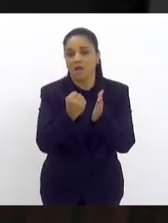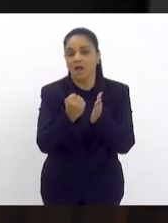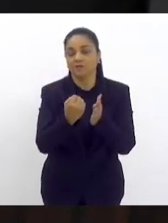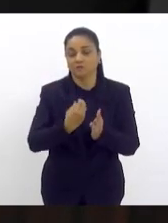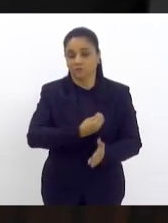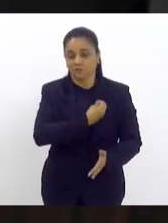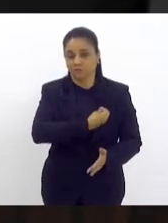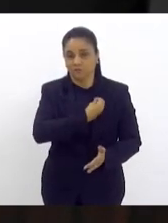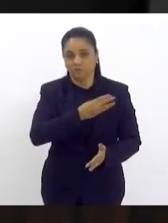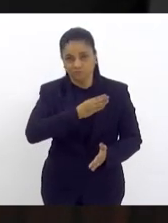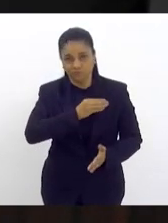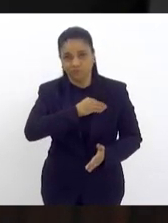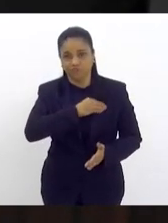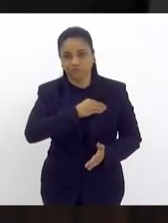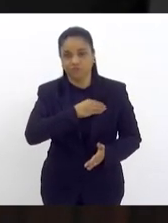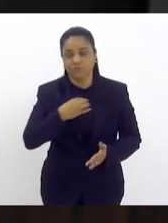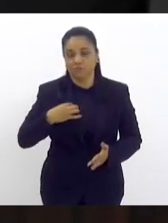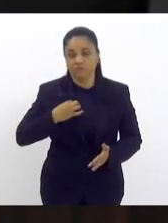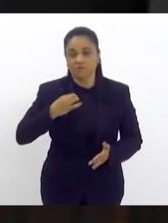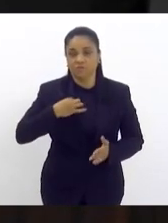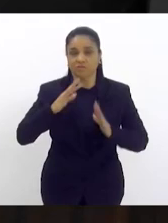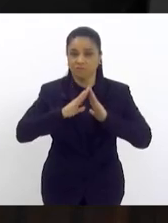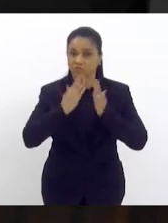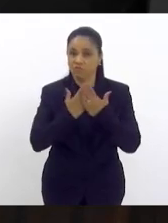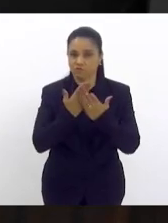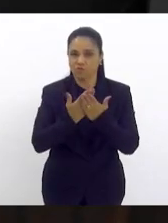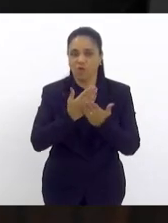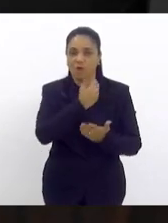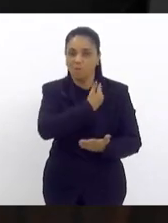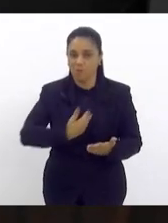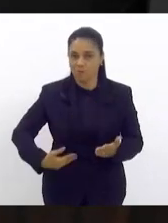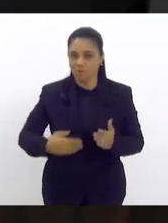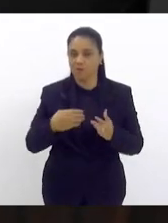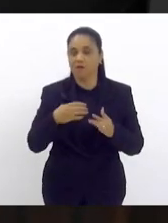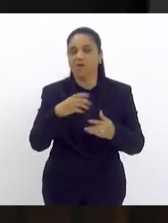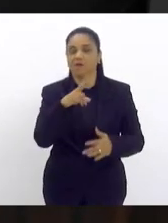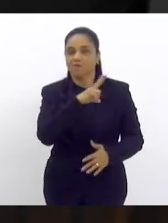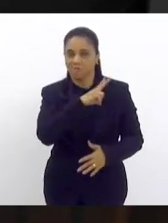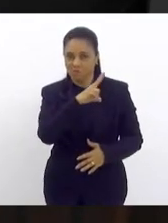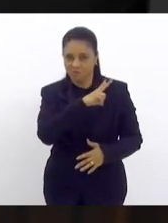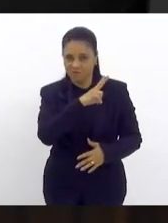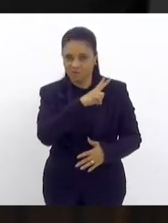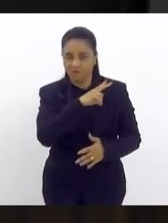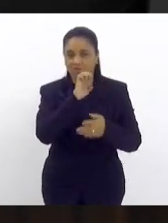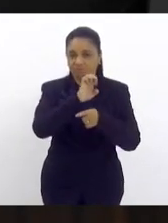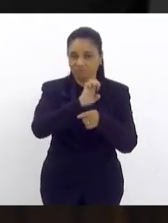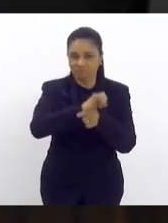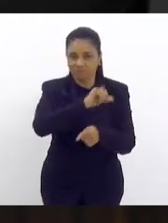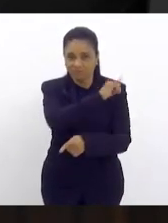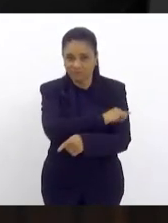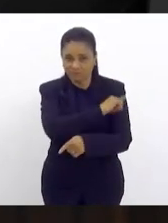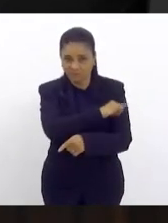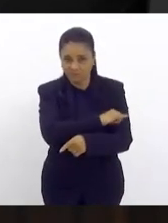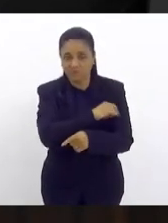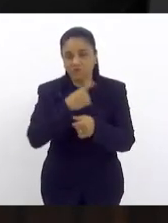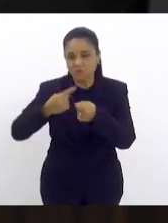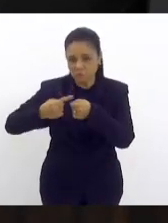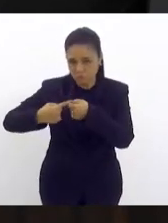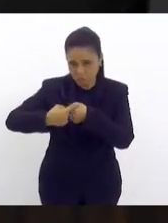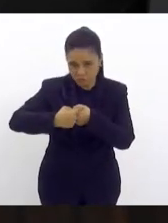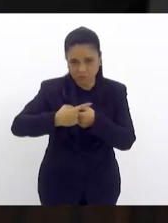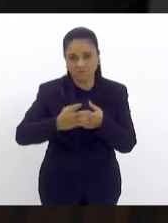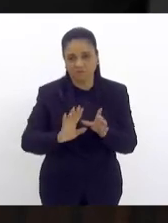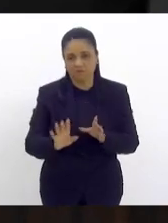matriculados nas escolas de rede pública estadual e privada do Estado do Rio de Janeiro e da outras providências